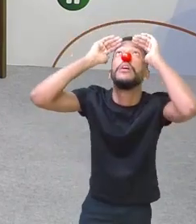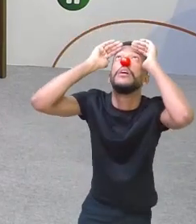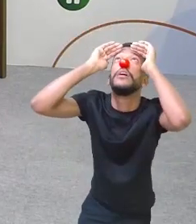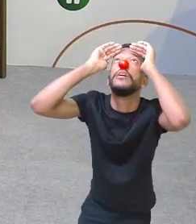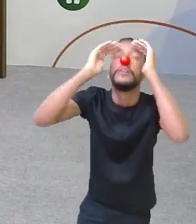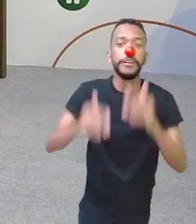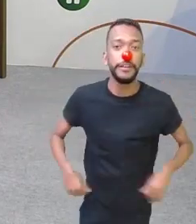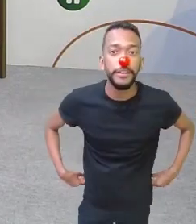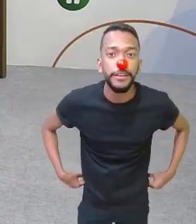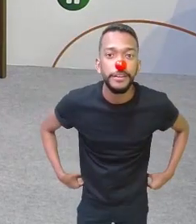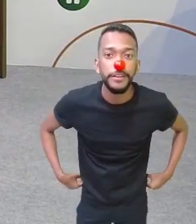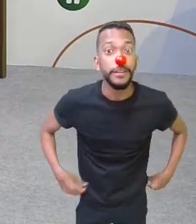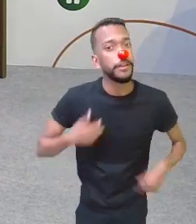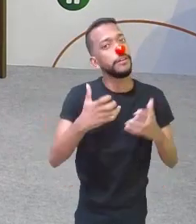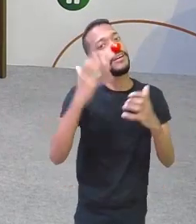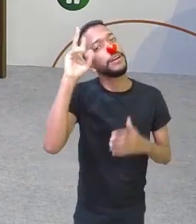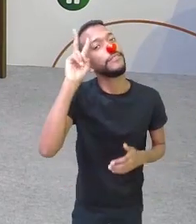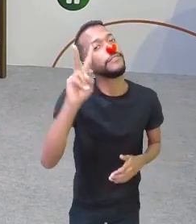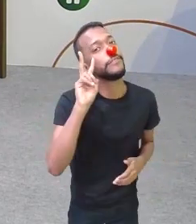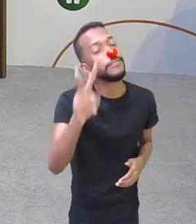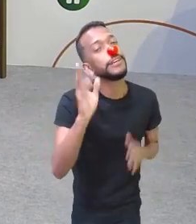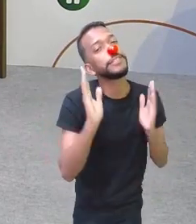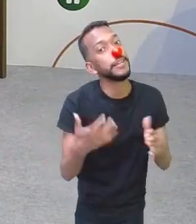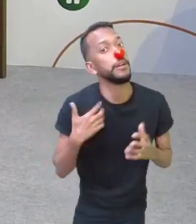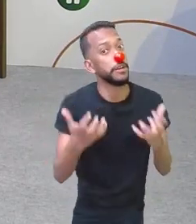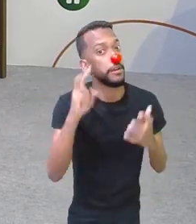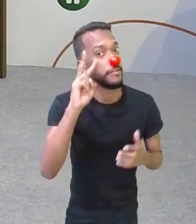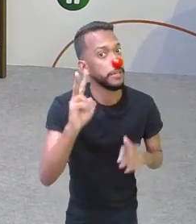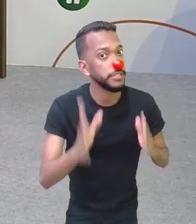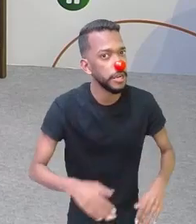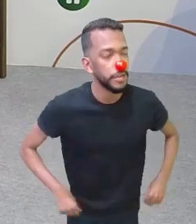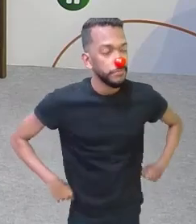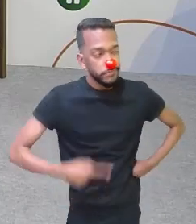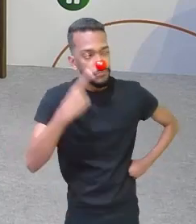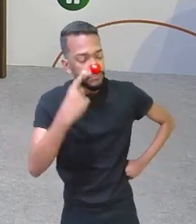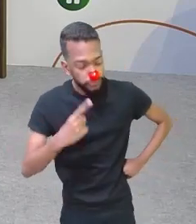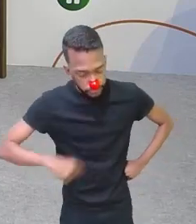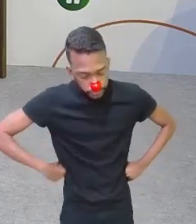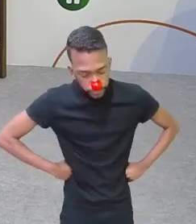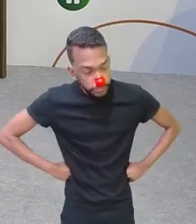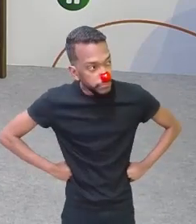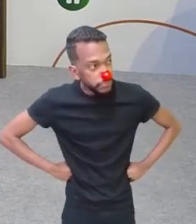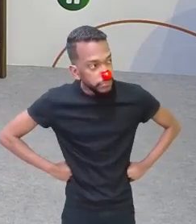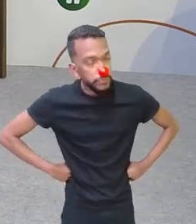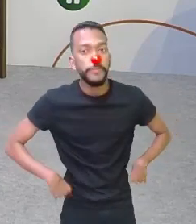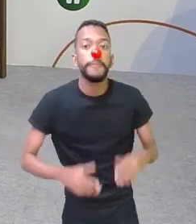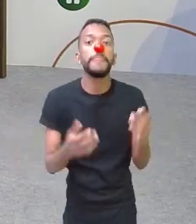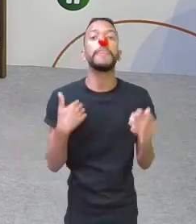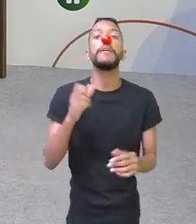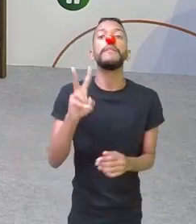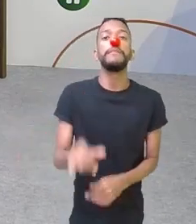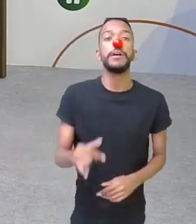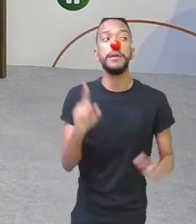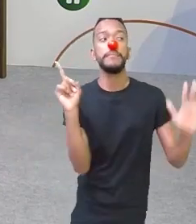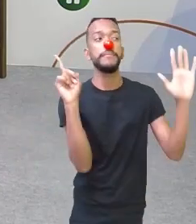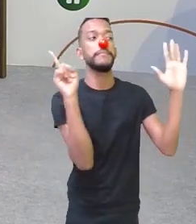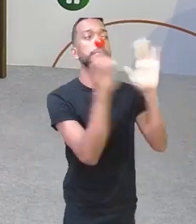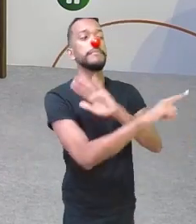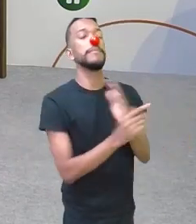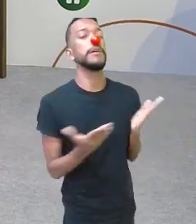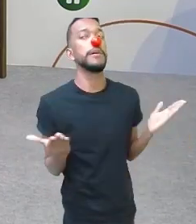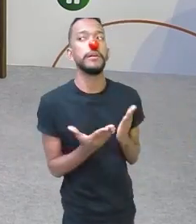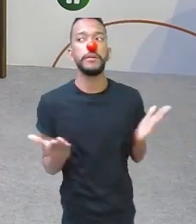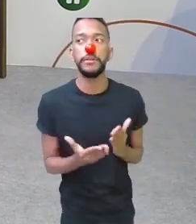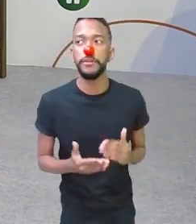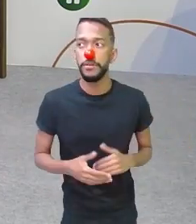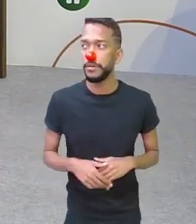altíssimo. Eu só quero Consigo ver. responder tudo, Eu só quero ver. Eu vou fazer a primeira pergunta para ele,